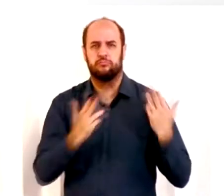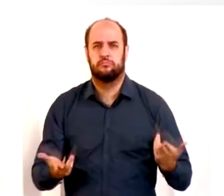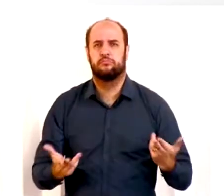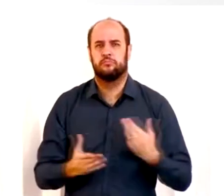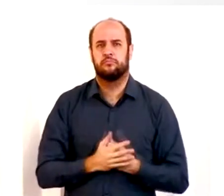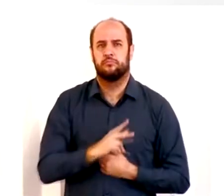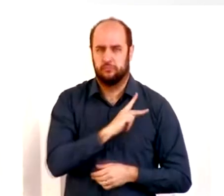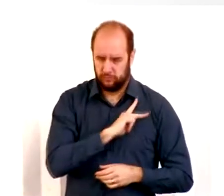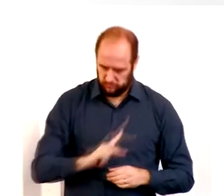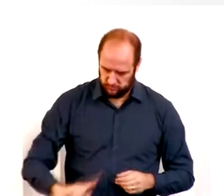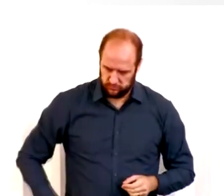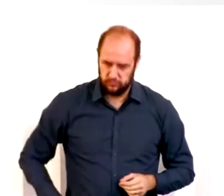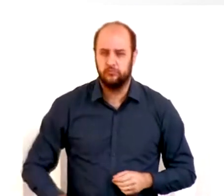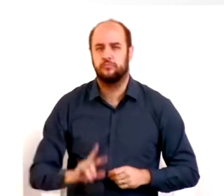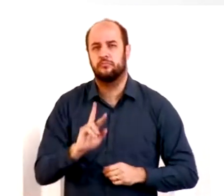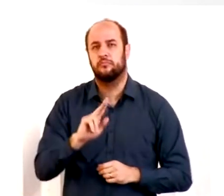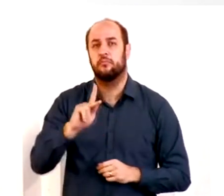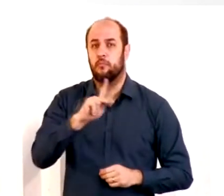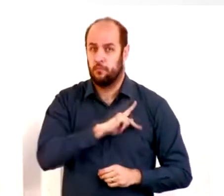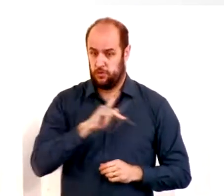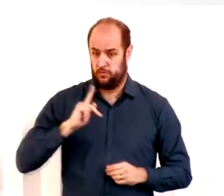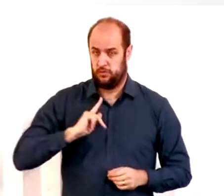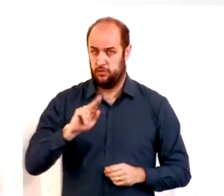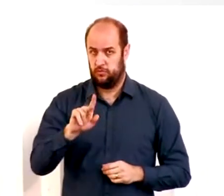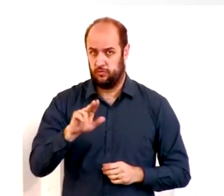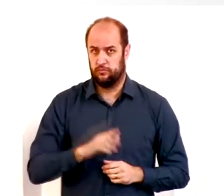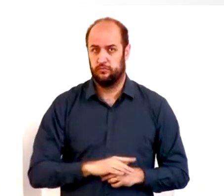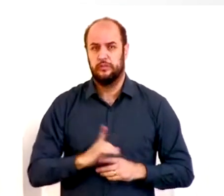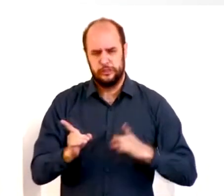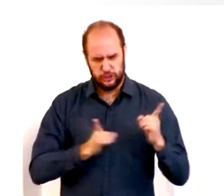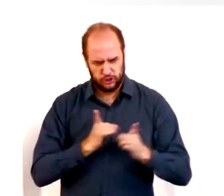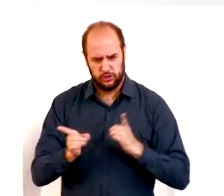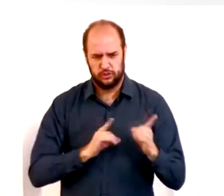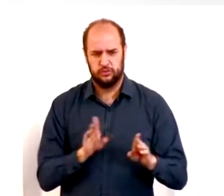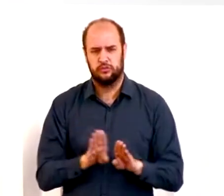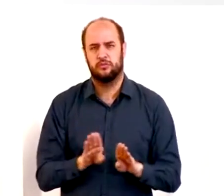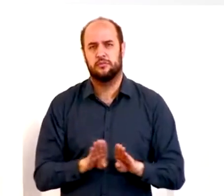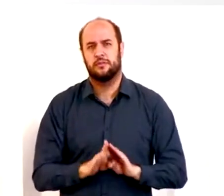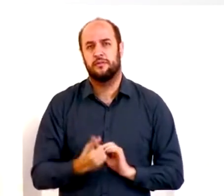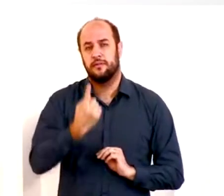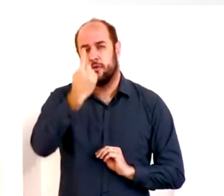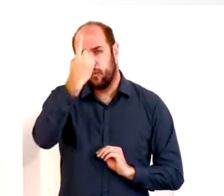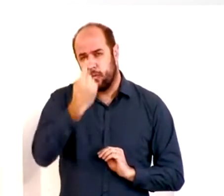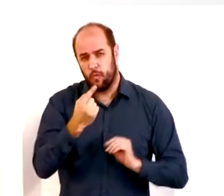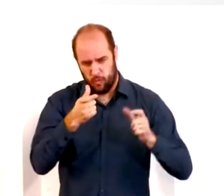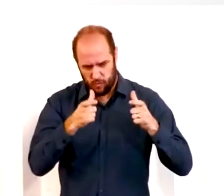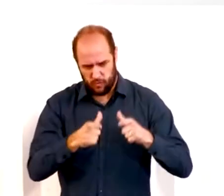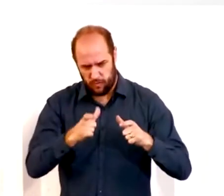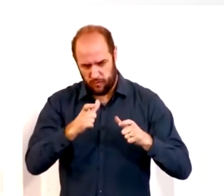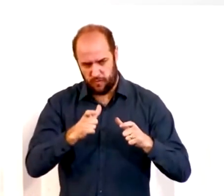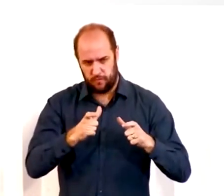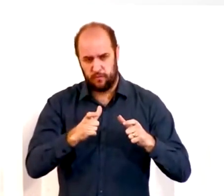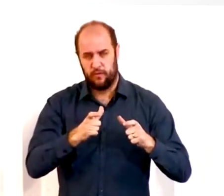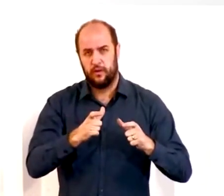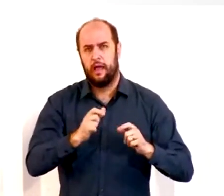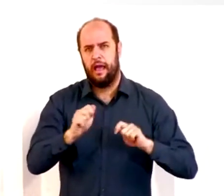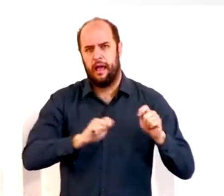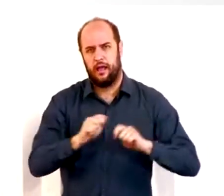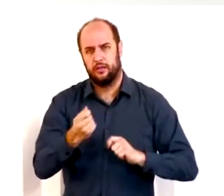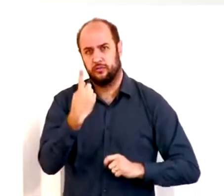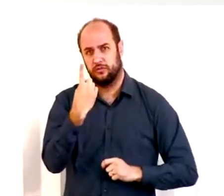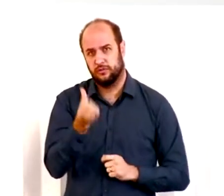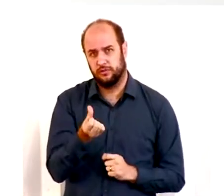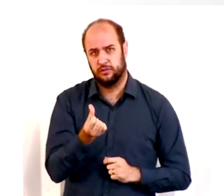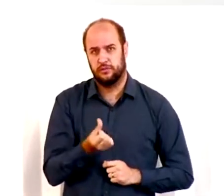presbítero é um título. Diácono também, com exceção de um texto só relacionado a Febe, em Atos